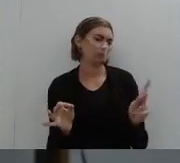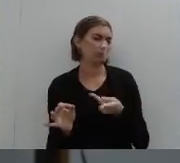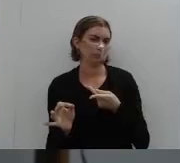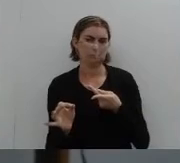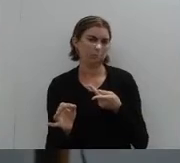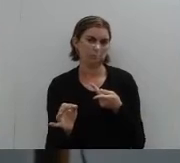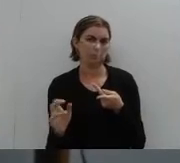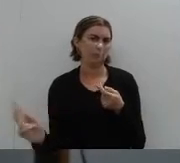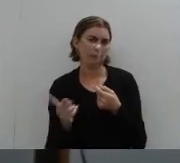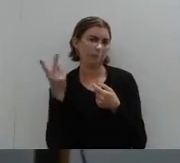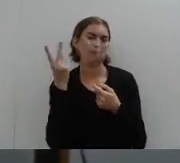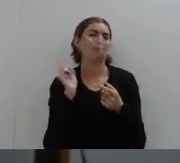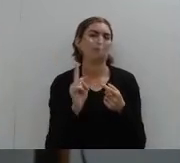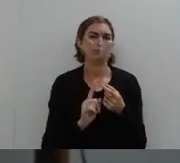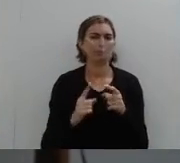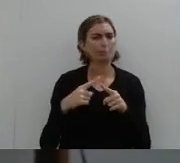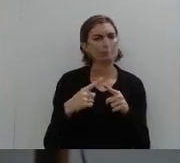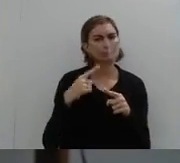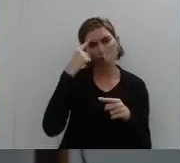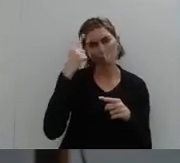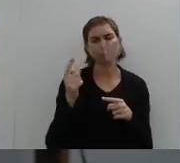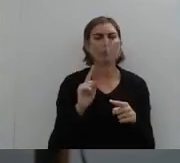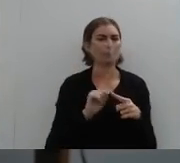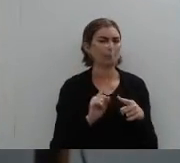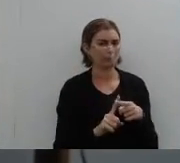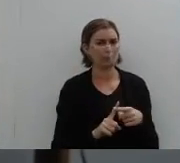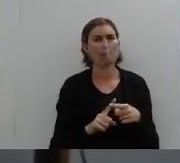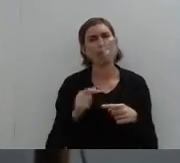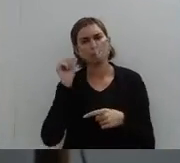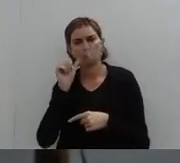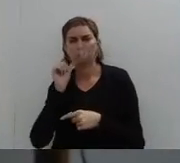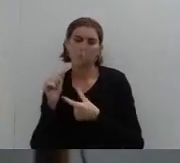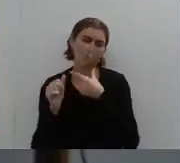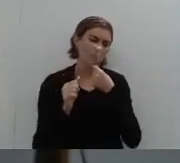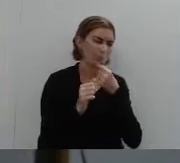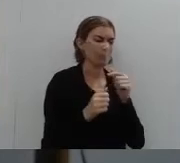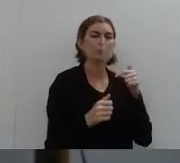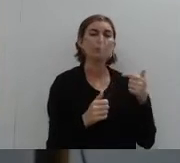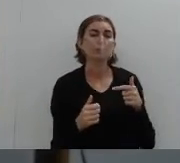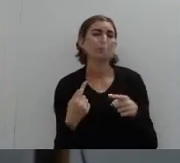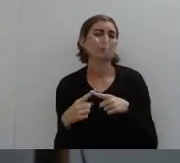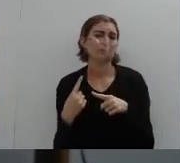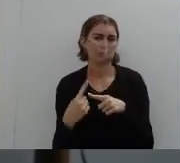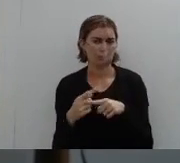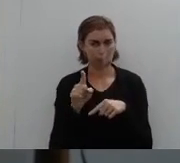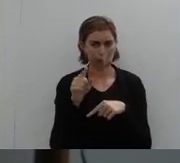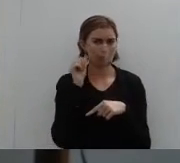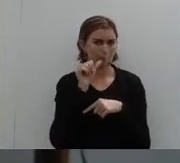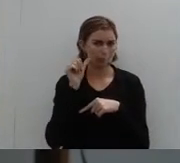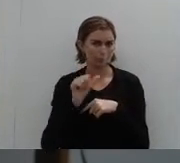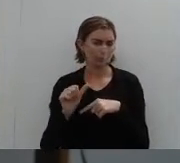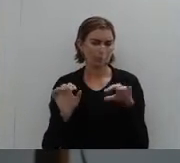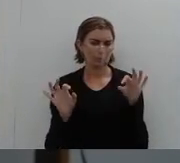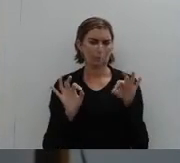se é válido ou não, por que existe essa ideia, por que existe para mulheres e não existe para homens. Se você é mulher e você